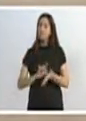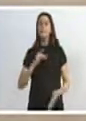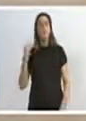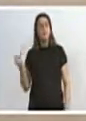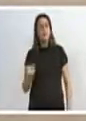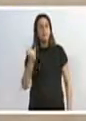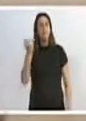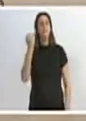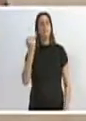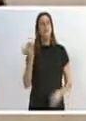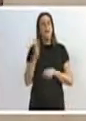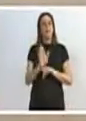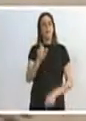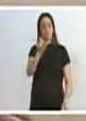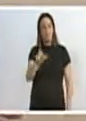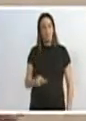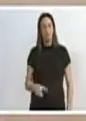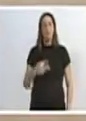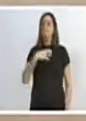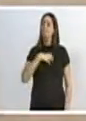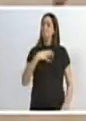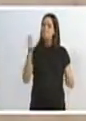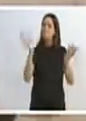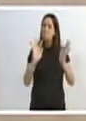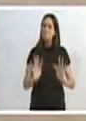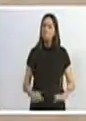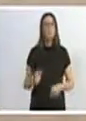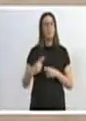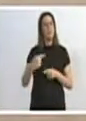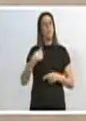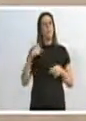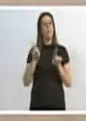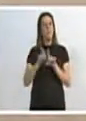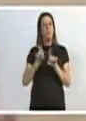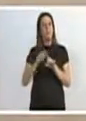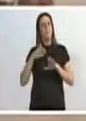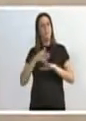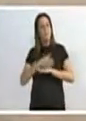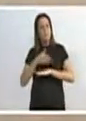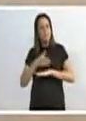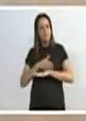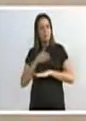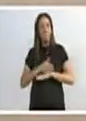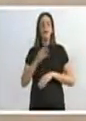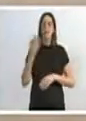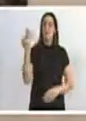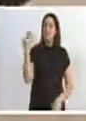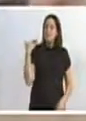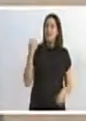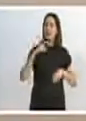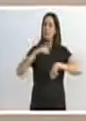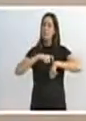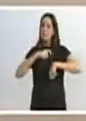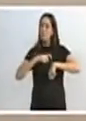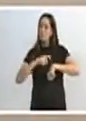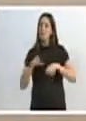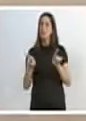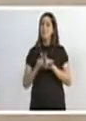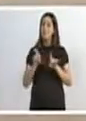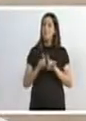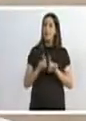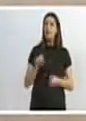para as pessoas. E eu estou muito feliz por ter participado em grandes momentos da vitória